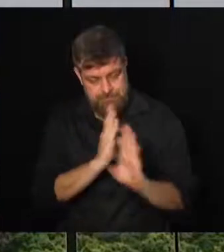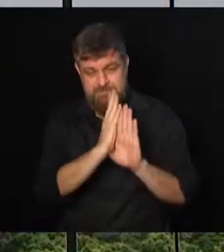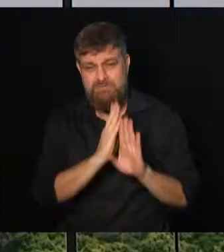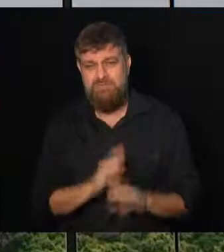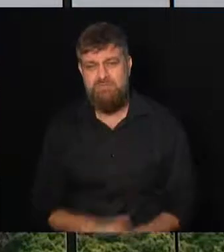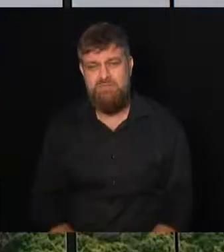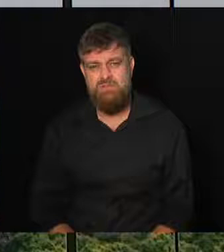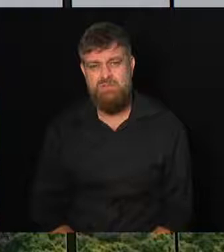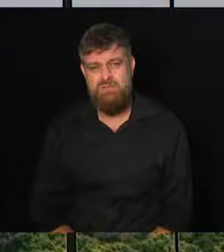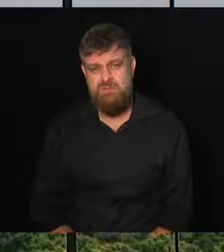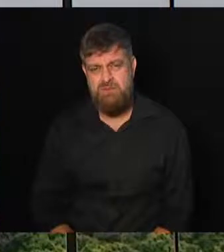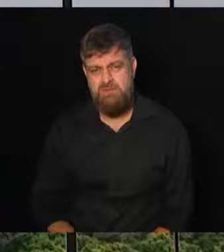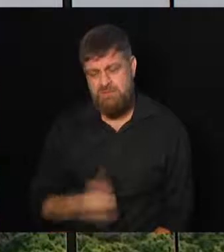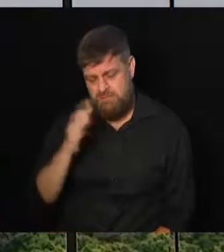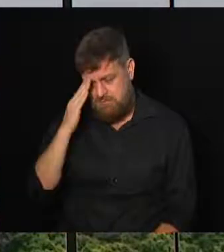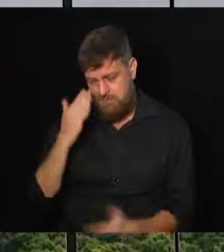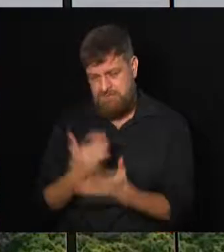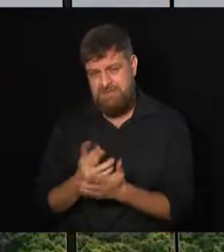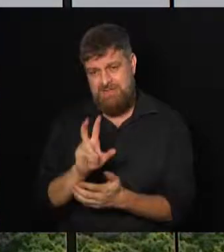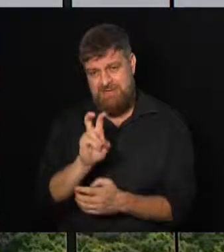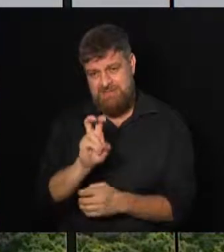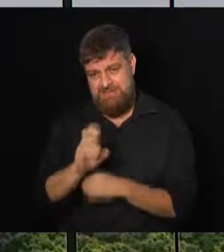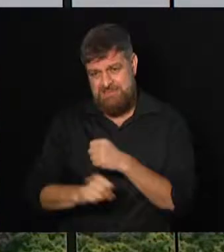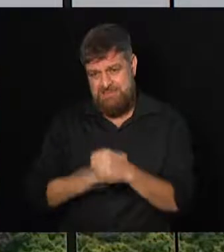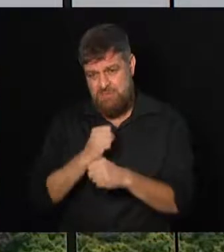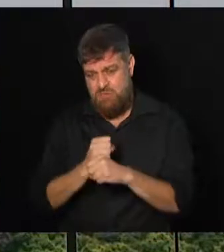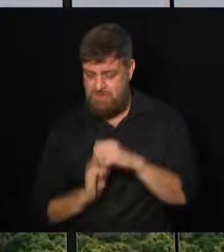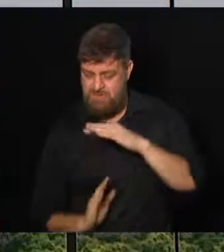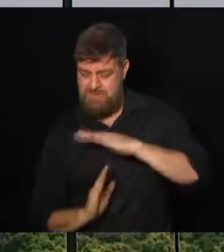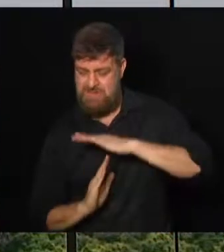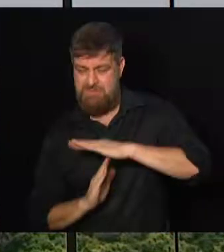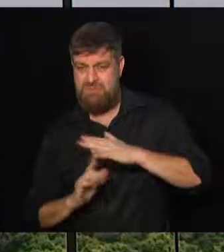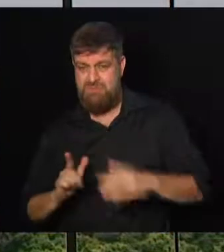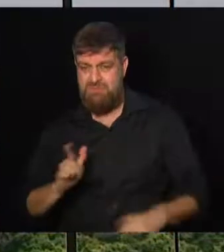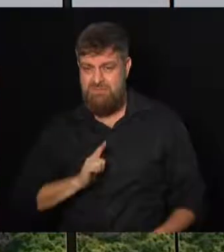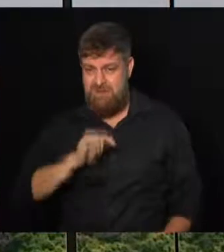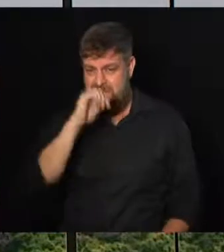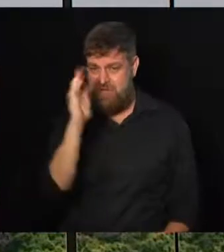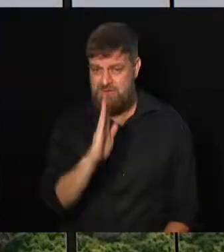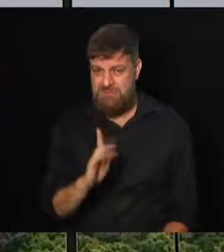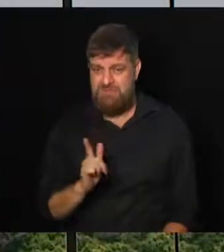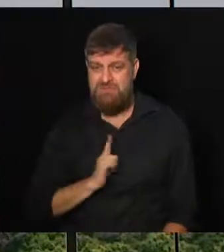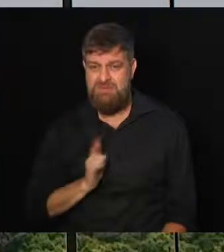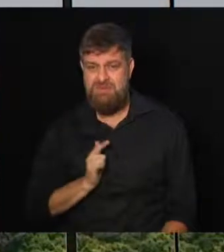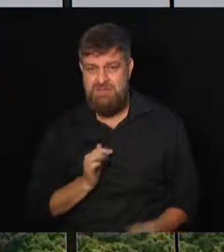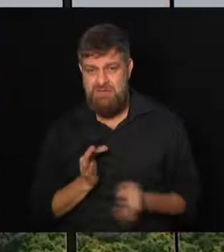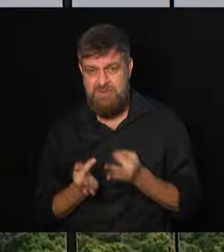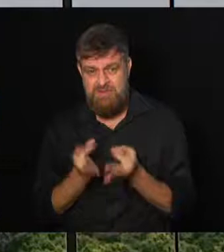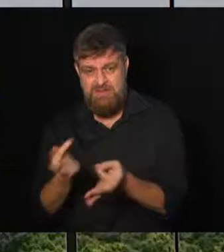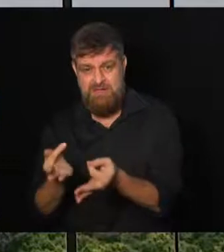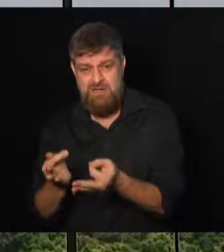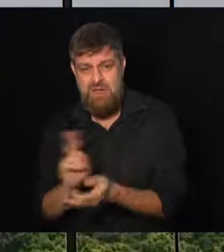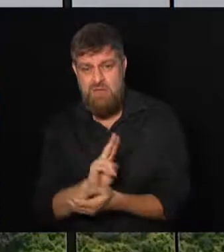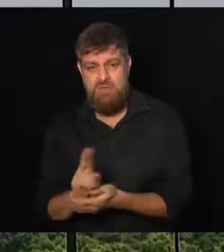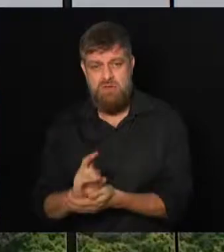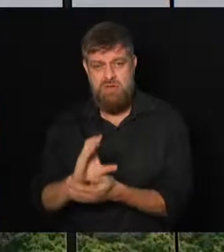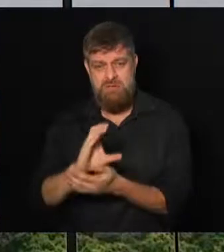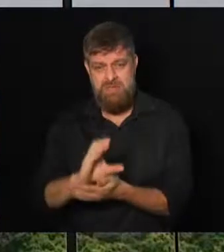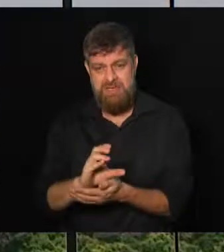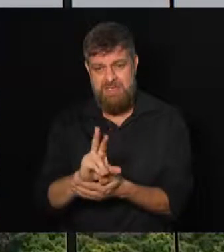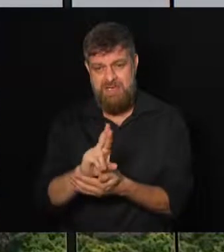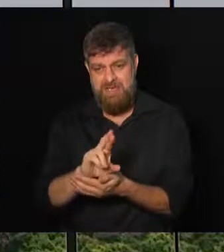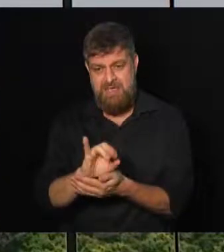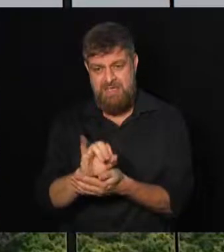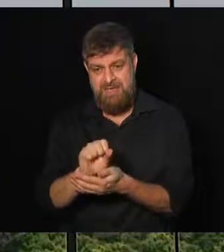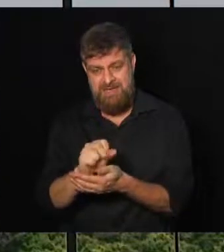Proximamente, daqui a uns 5 anos, no máximo, nós vamos começar a ouvir aqui no Brasil uma terapia chamada CRISPR, que